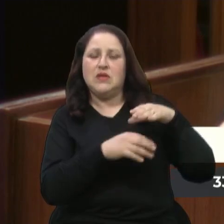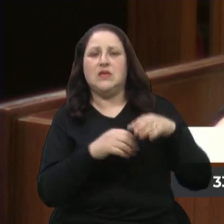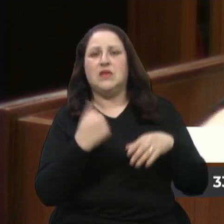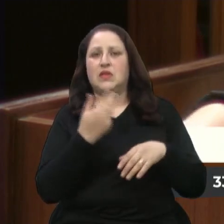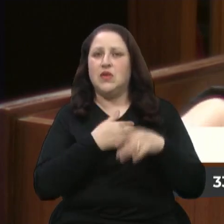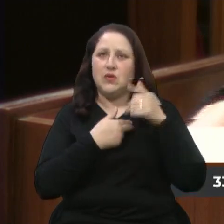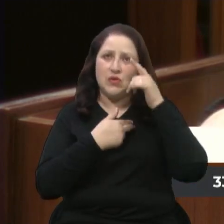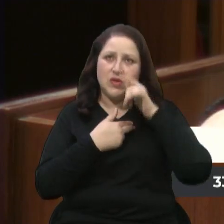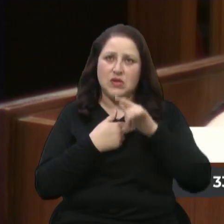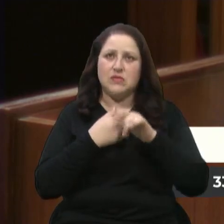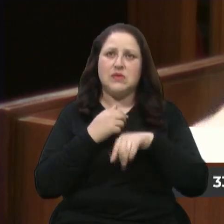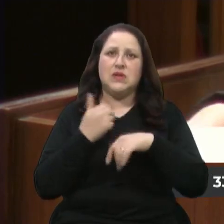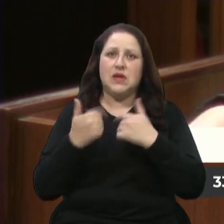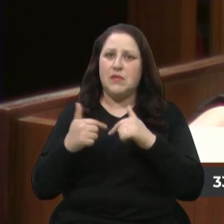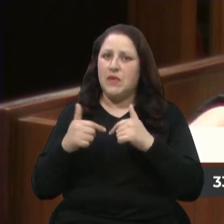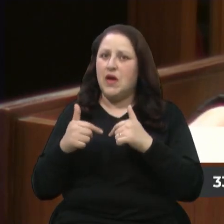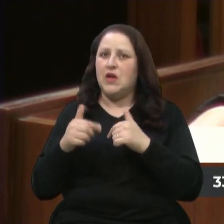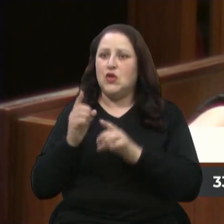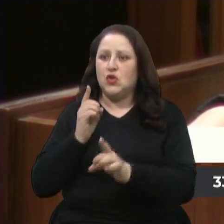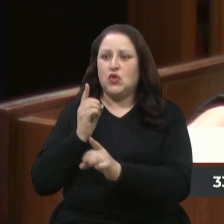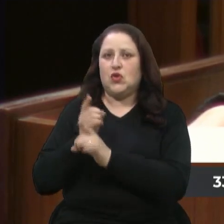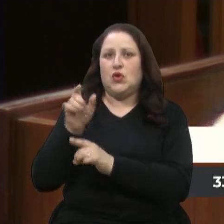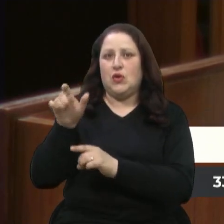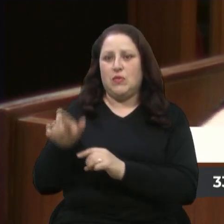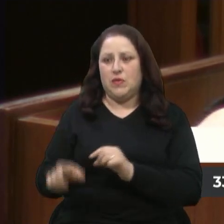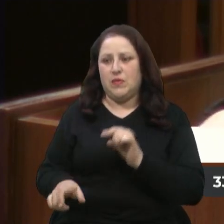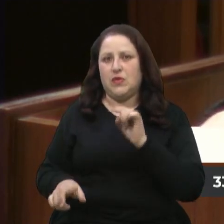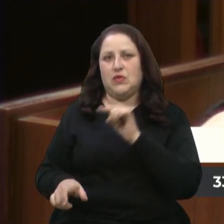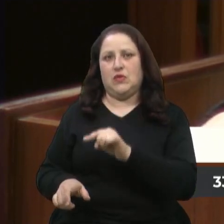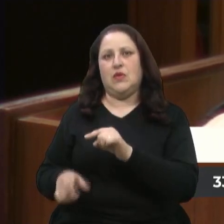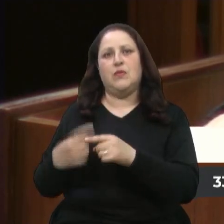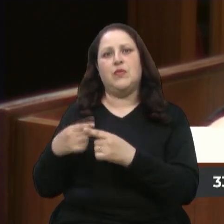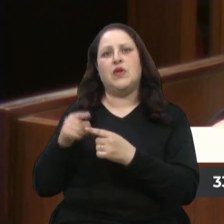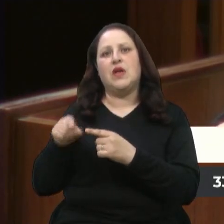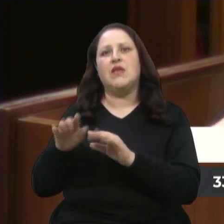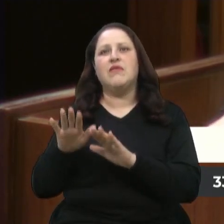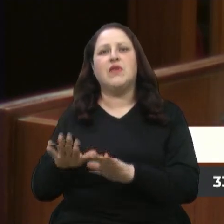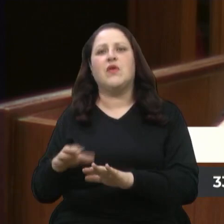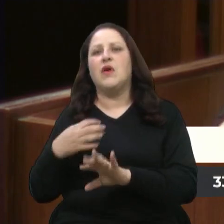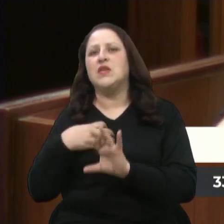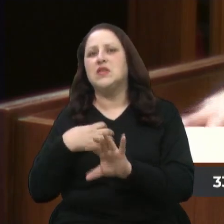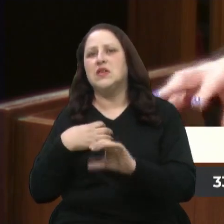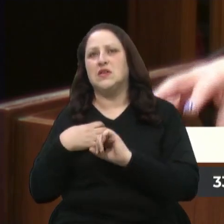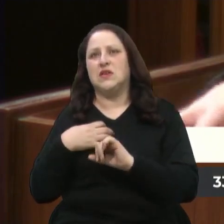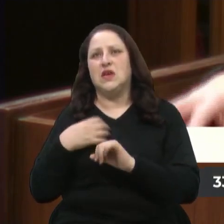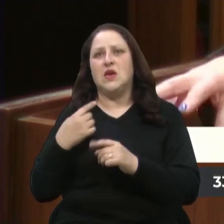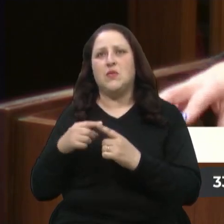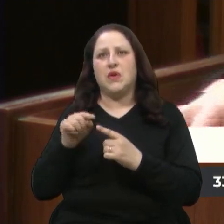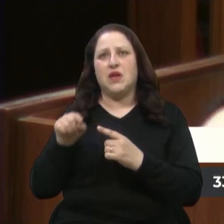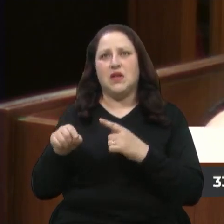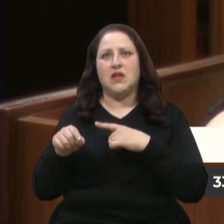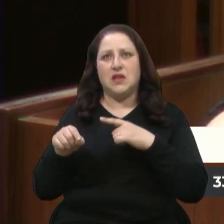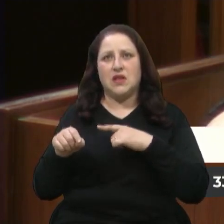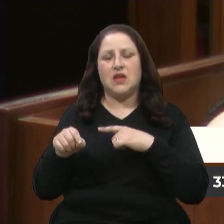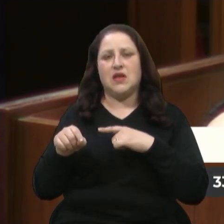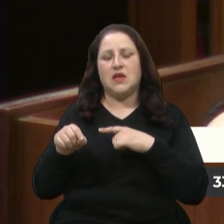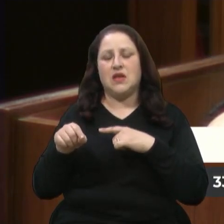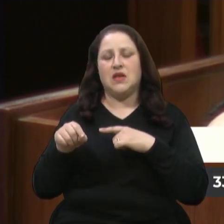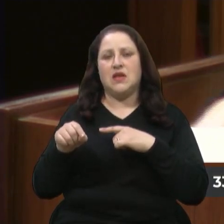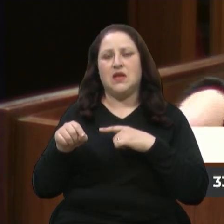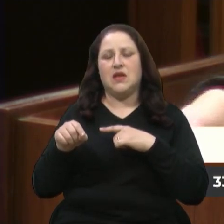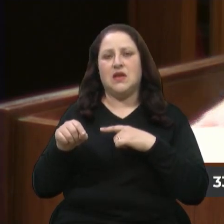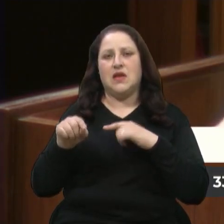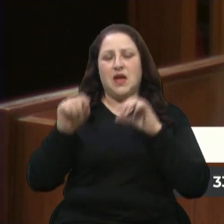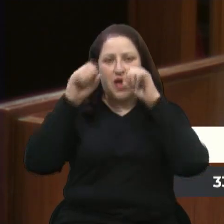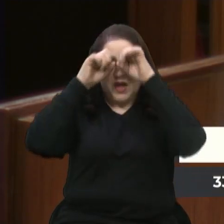conseguimos, depois de muito trabalho, identificar essa pessoa. E por que ele ficou assim? Porque ele tem autismo,